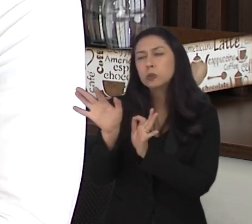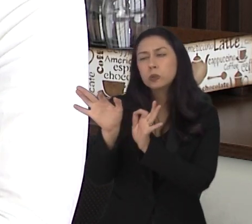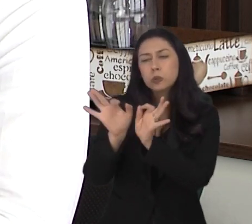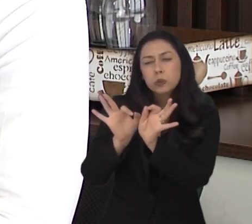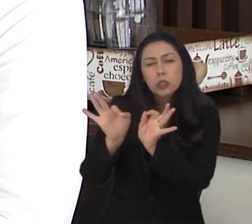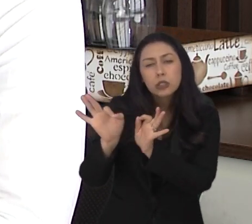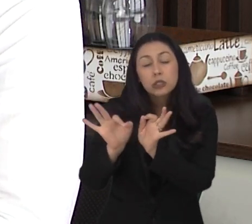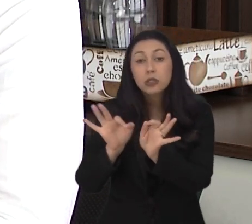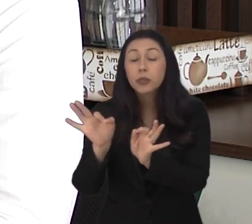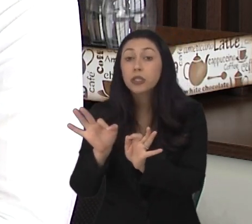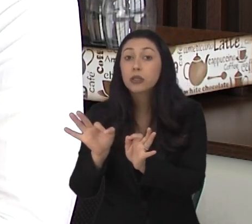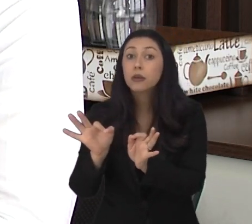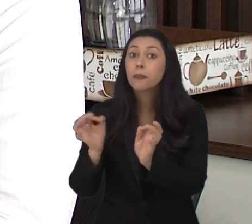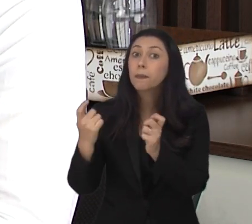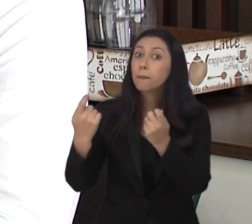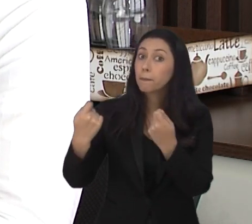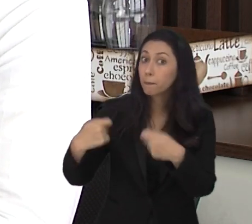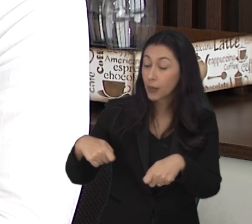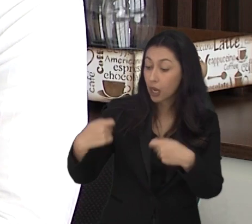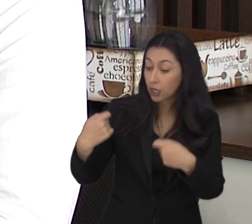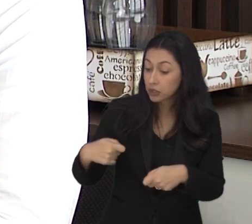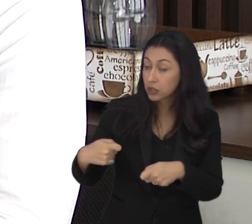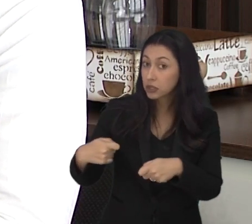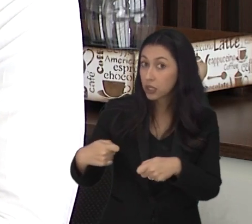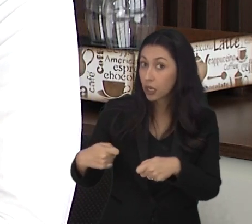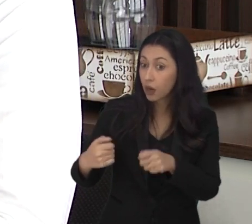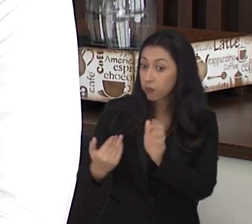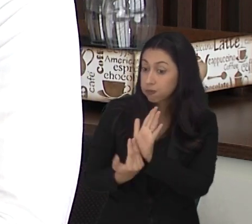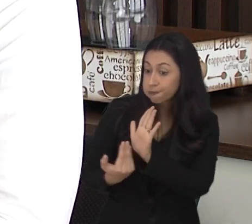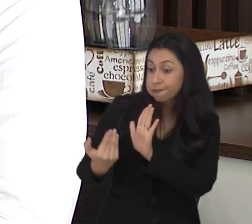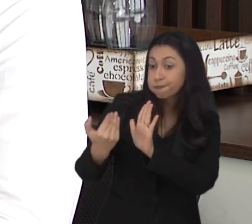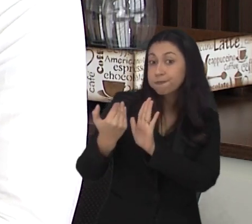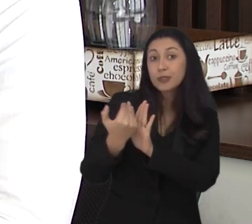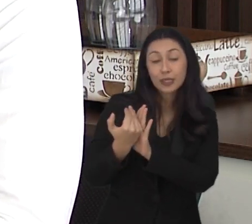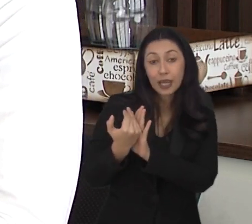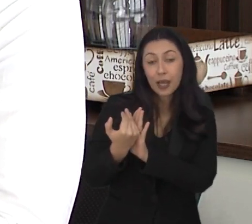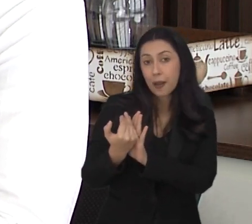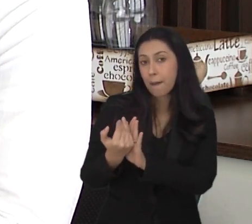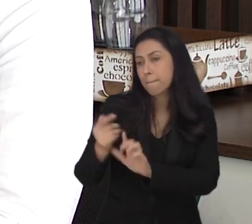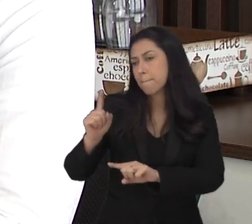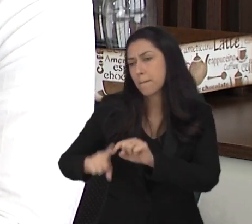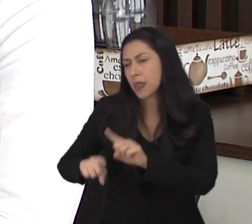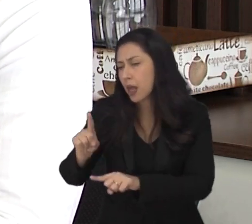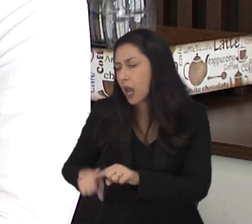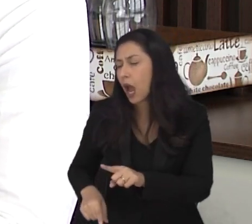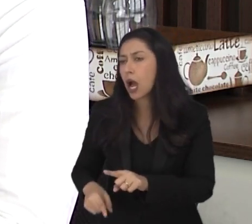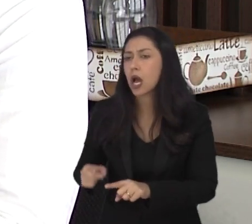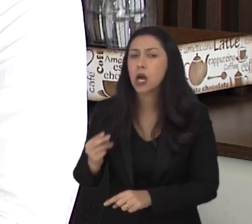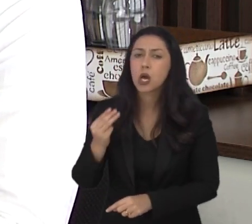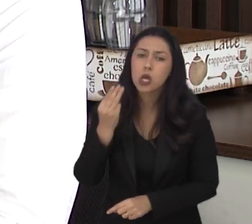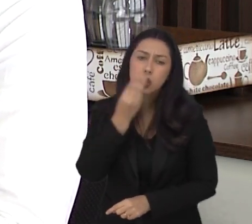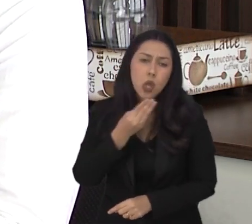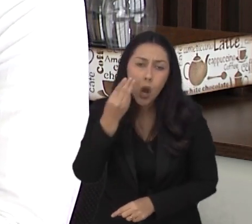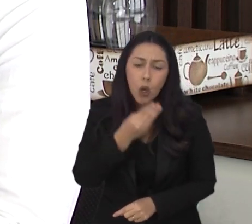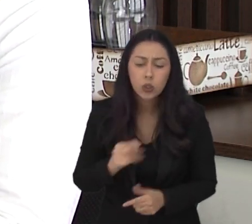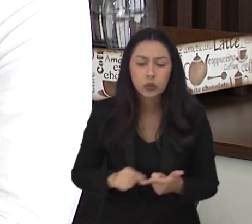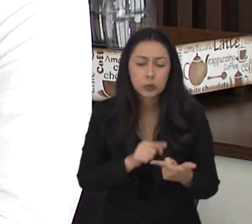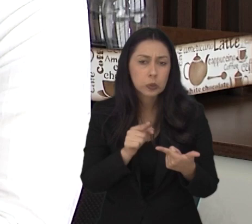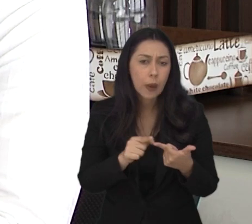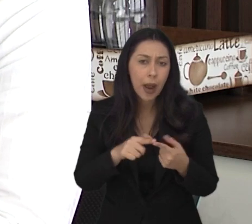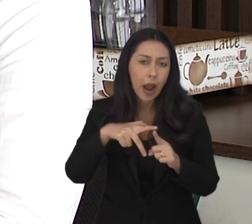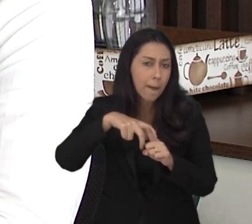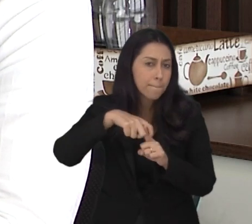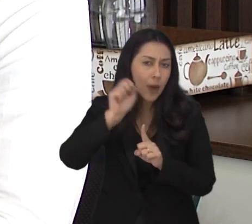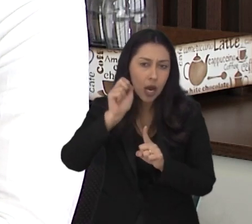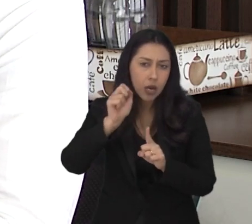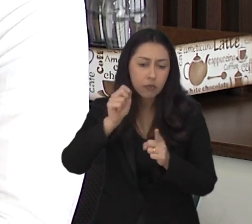uma previsão de que a gente precisa aumentar o preço final para o consumidor de produtos açucarados, de